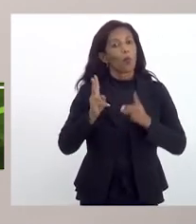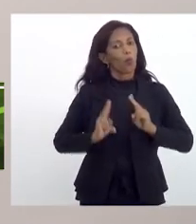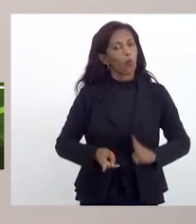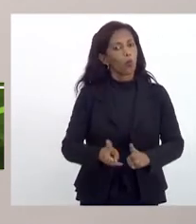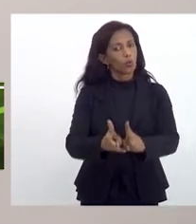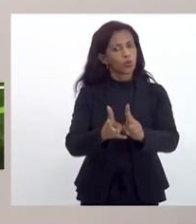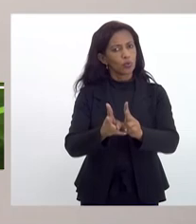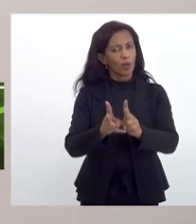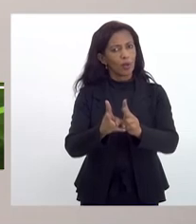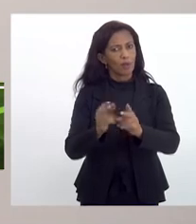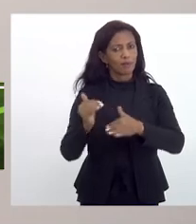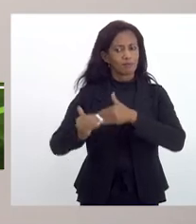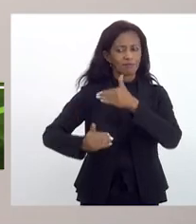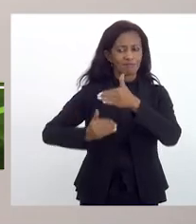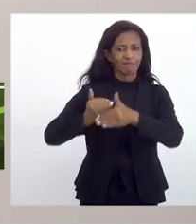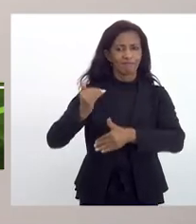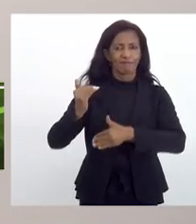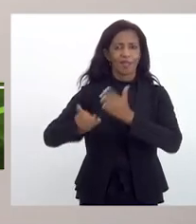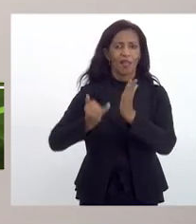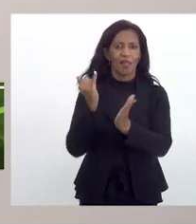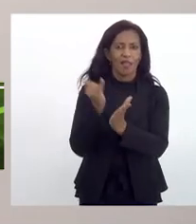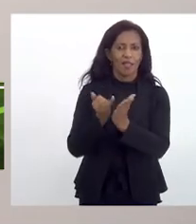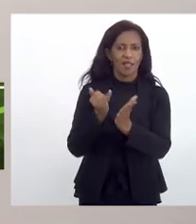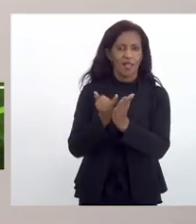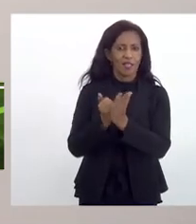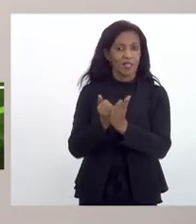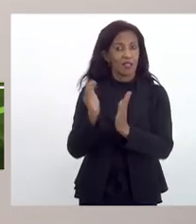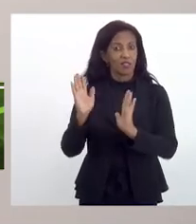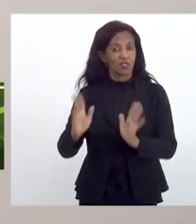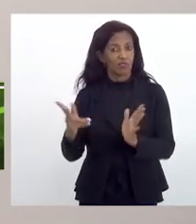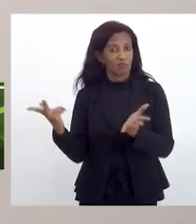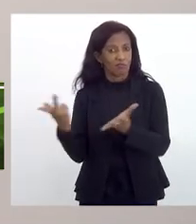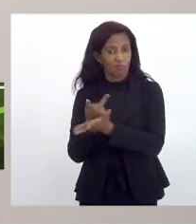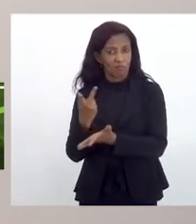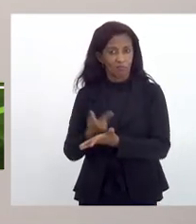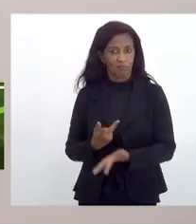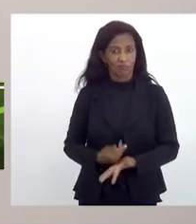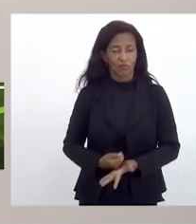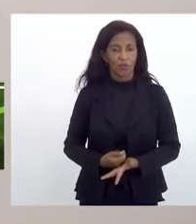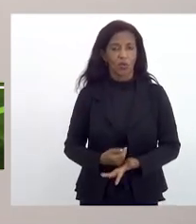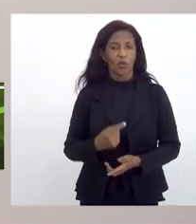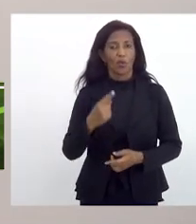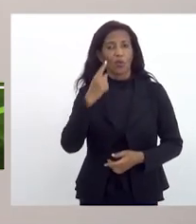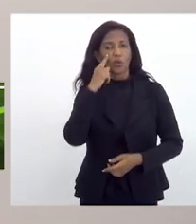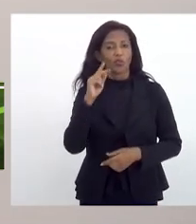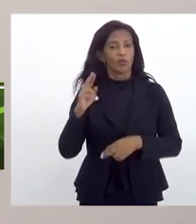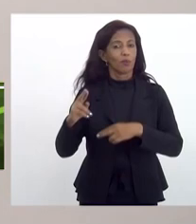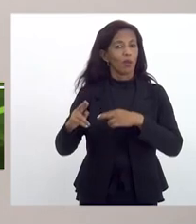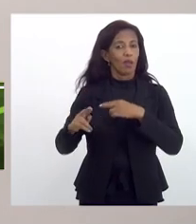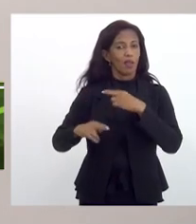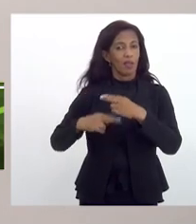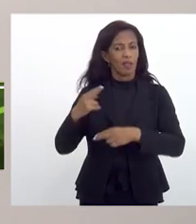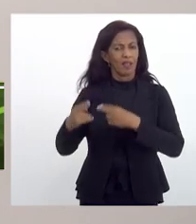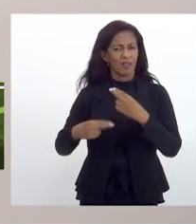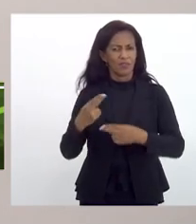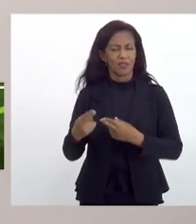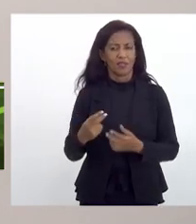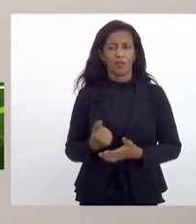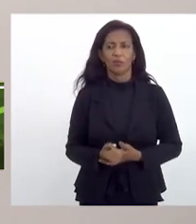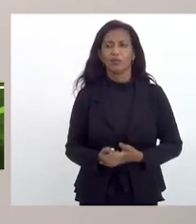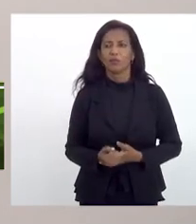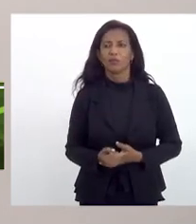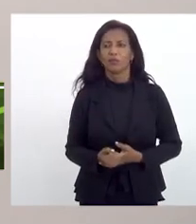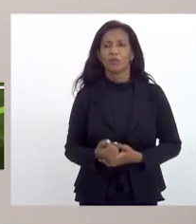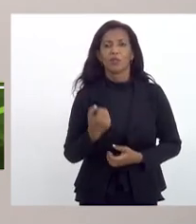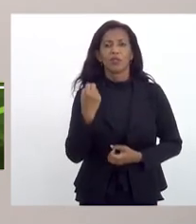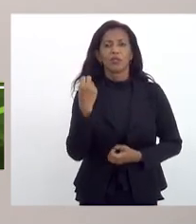nessa tendência de aumento de receita que está acontecendo, nós temos revisões, é bianual, não é, o Nelson?